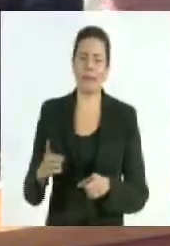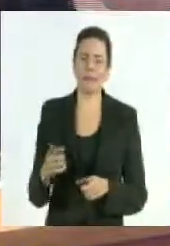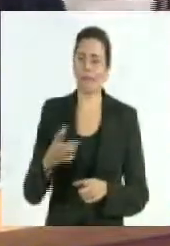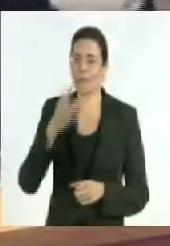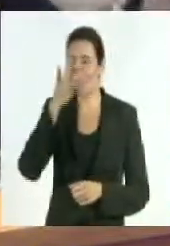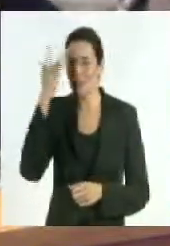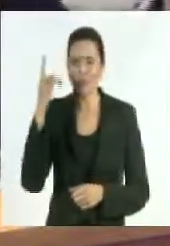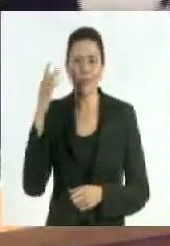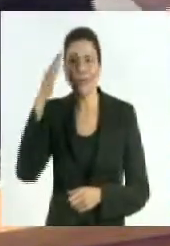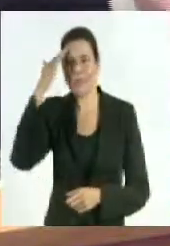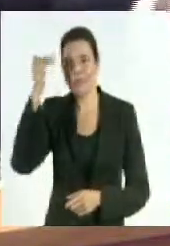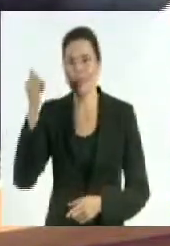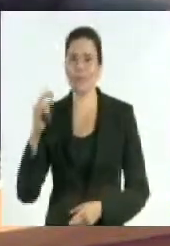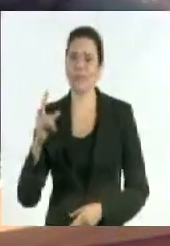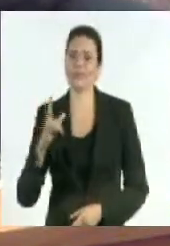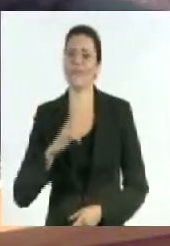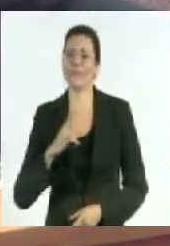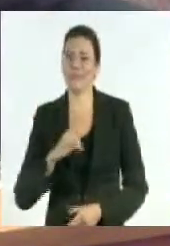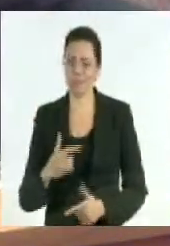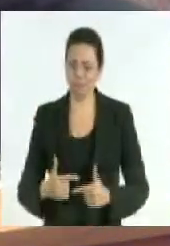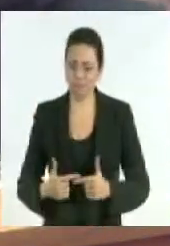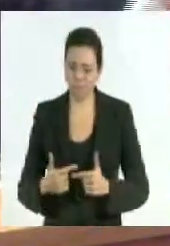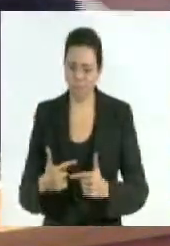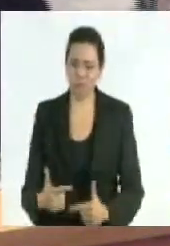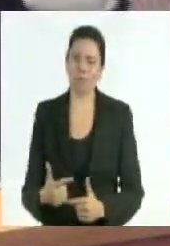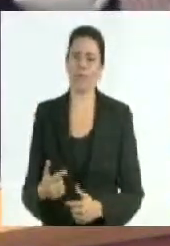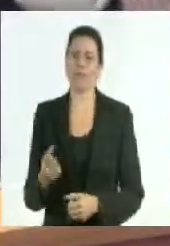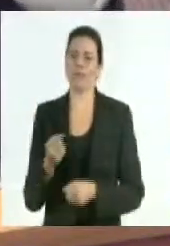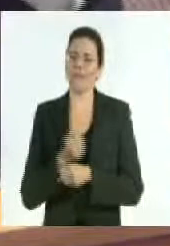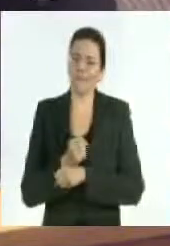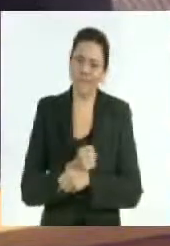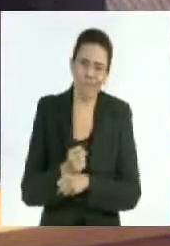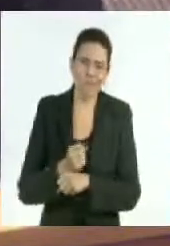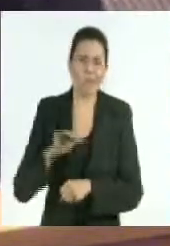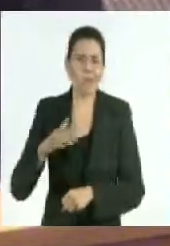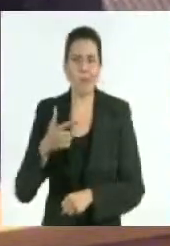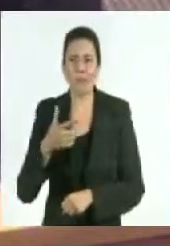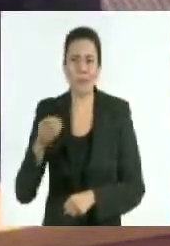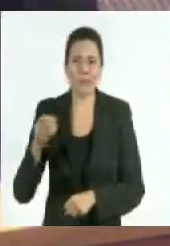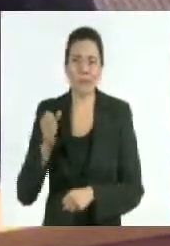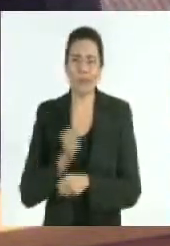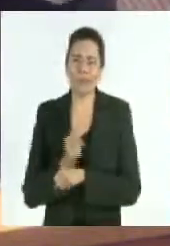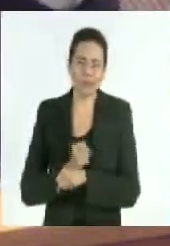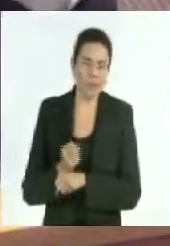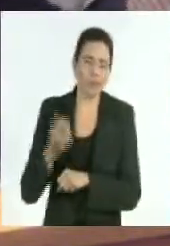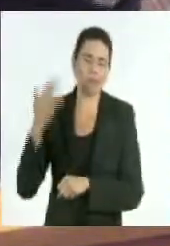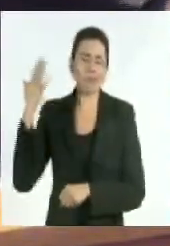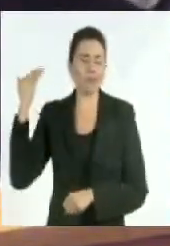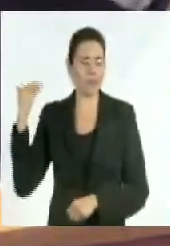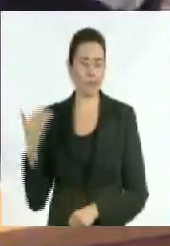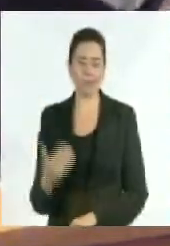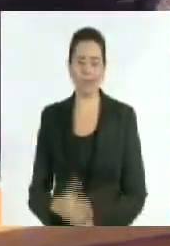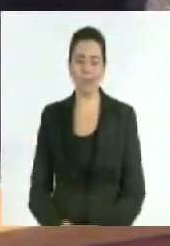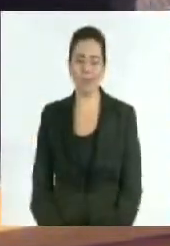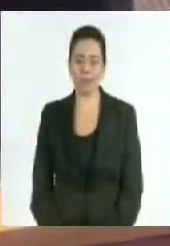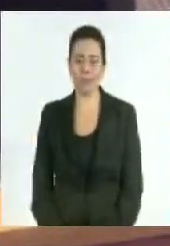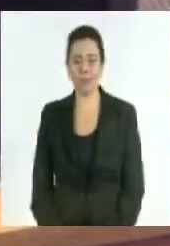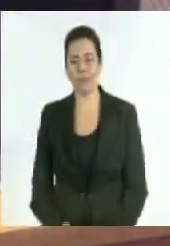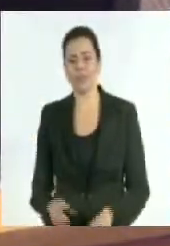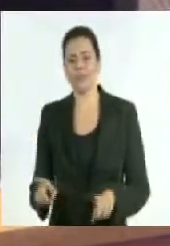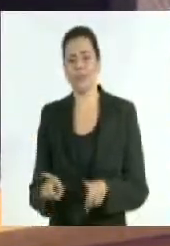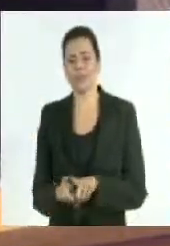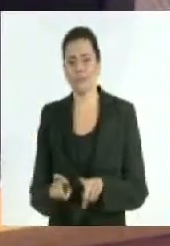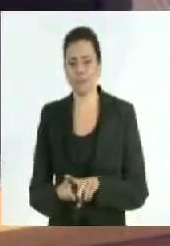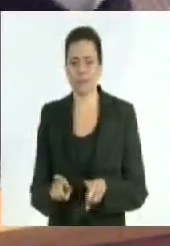que ali tem penhoras de 20 anos atrás, que a maioria da renda que o Sampaio Corrêa tem é para dívidas trabalhistas